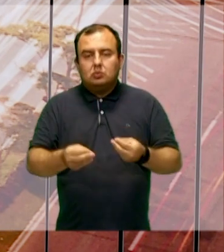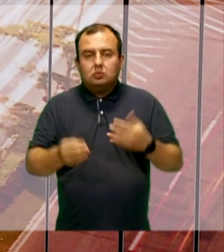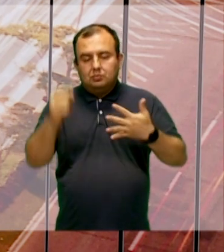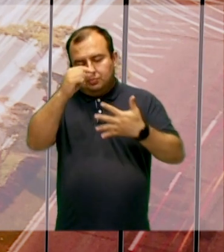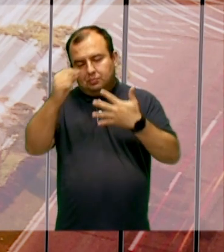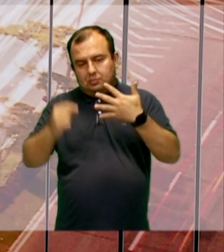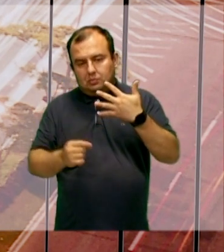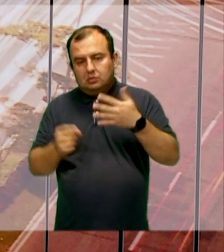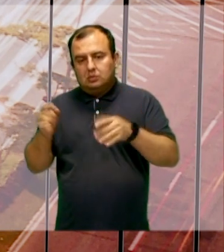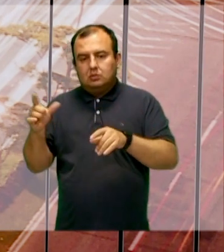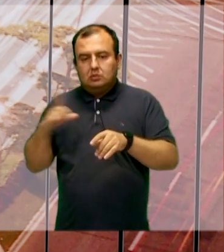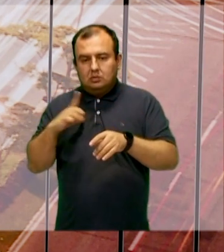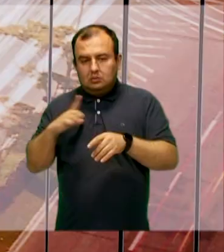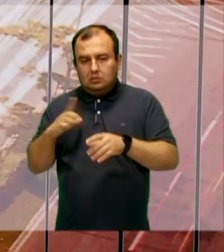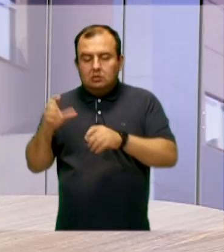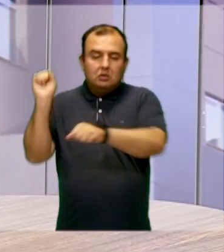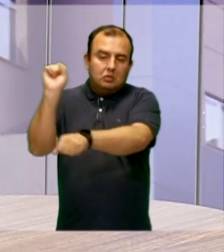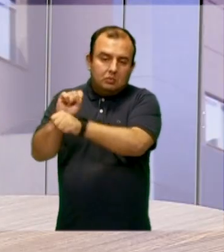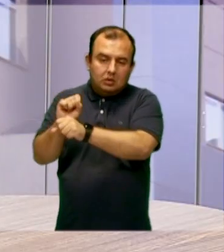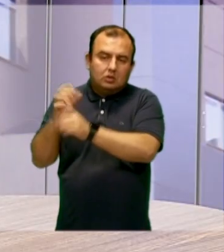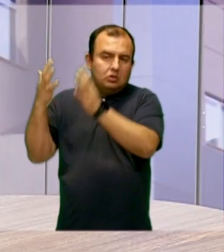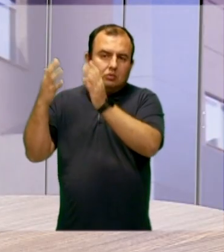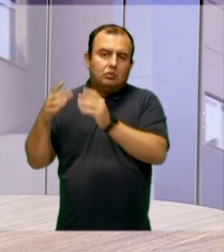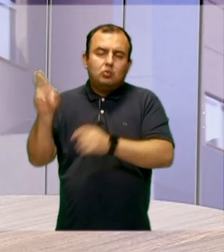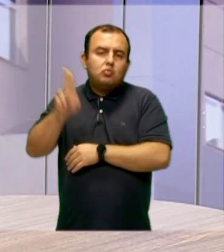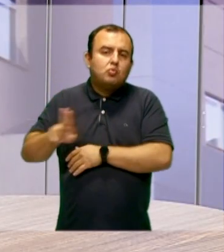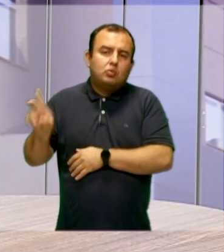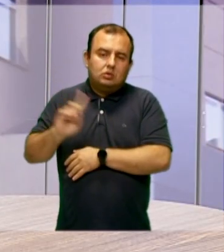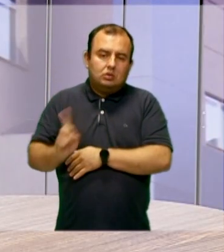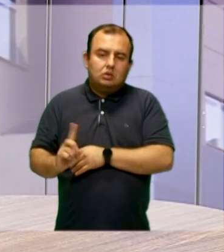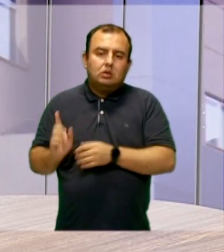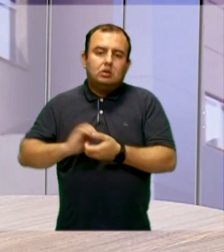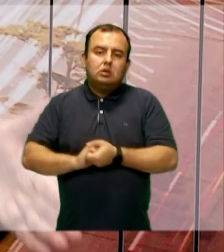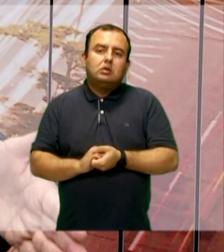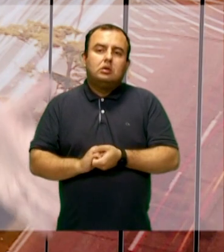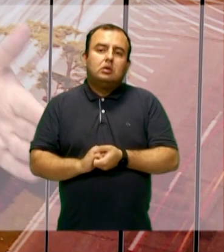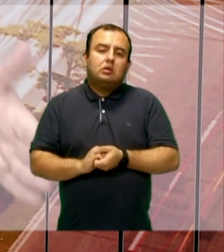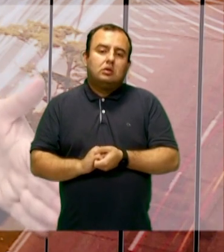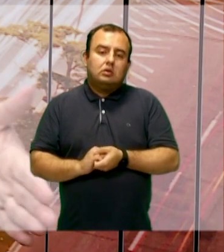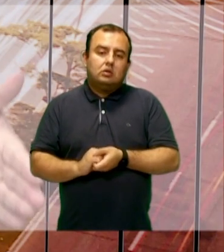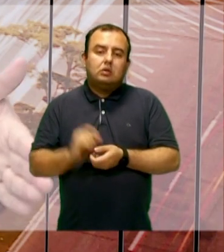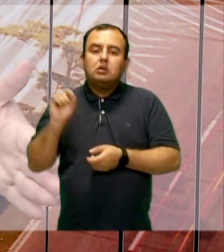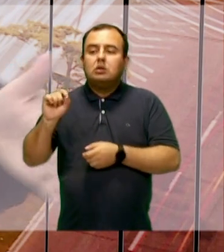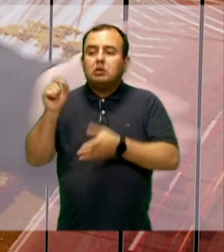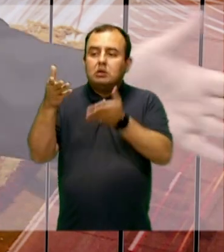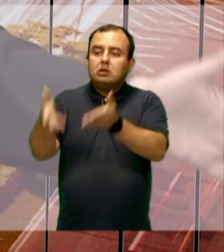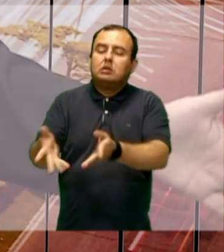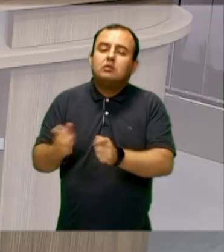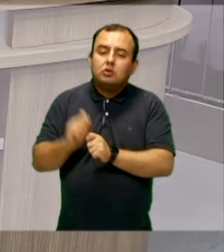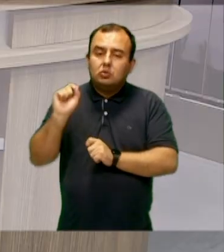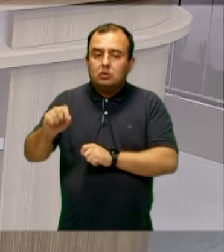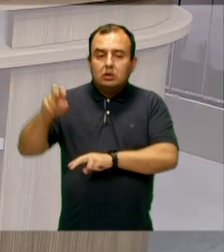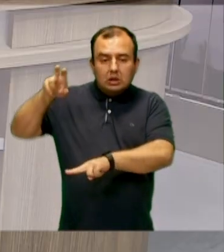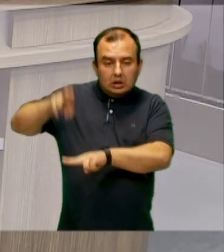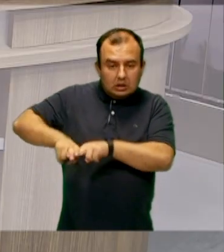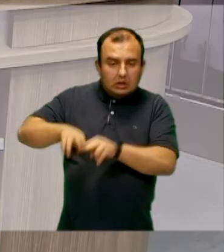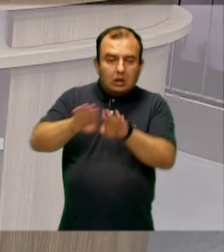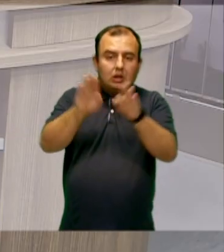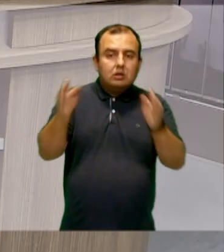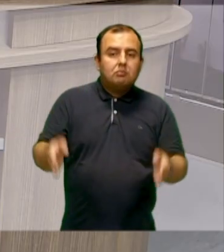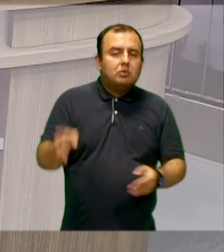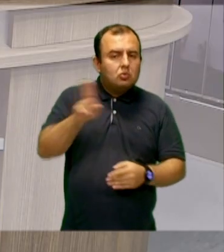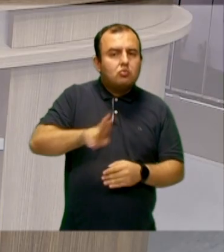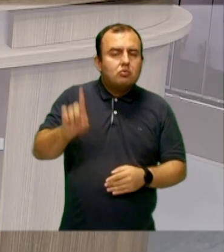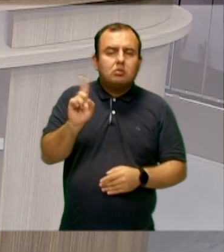que estavam ali parados em algum lugar. O que esse item está fazendo aqui? O que essa cadeira? Por que essa mesa não